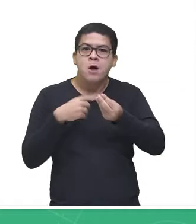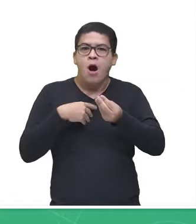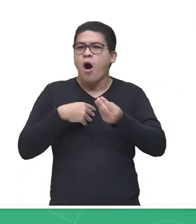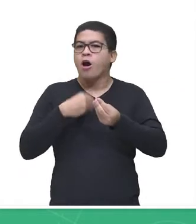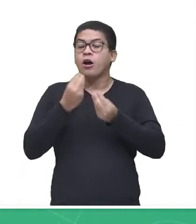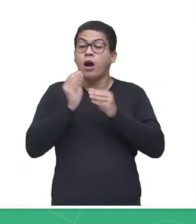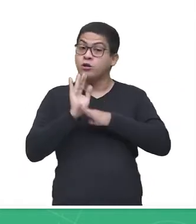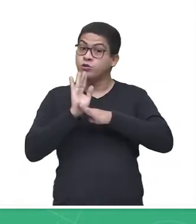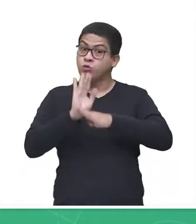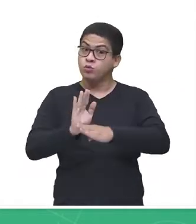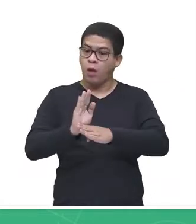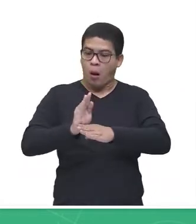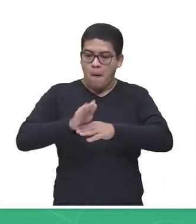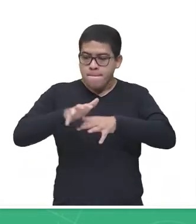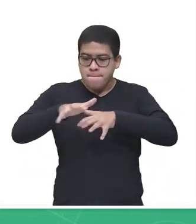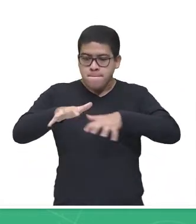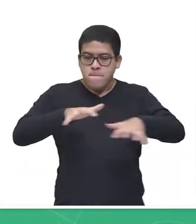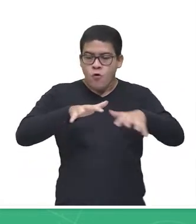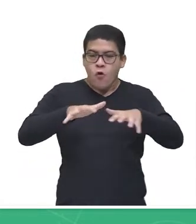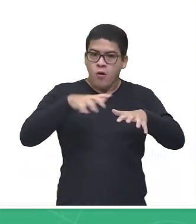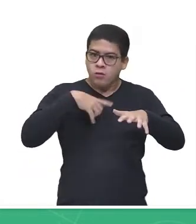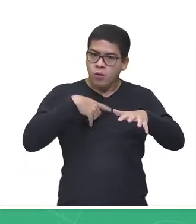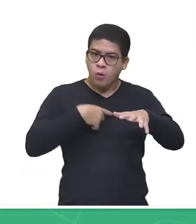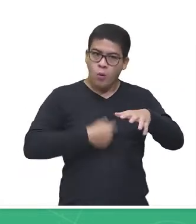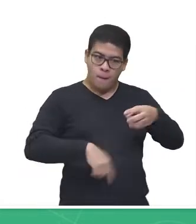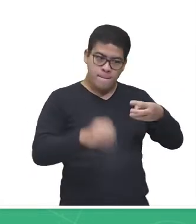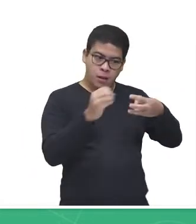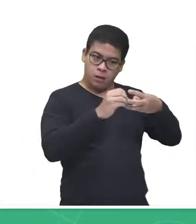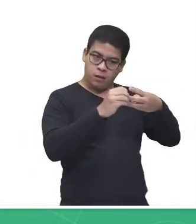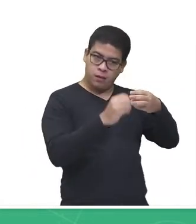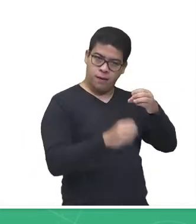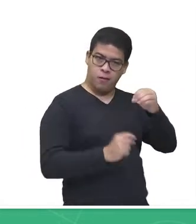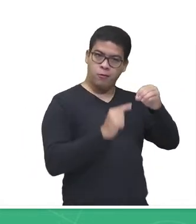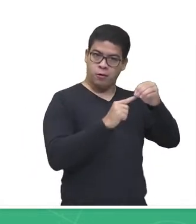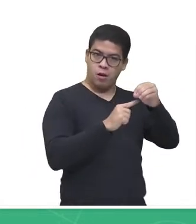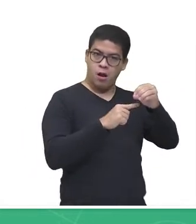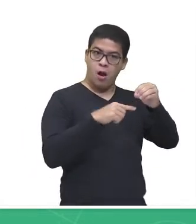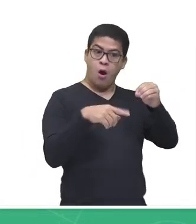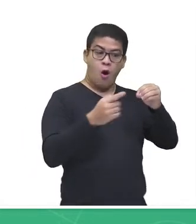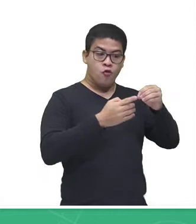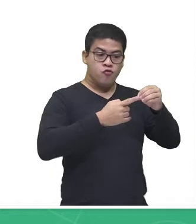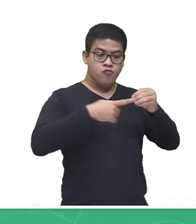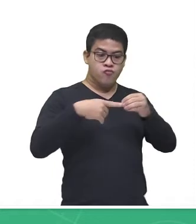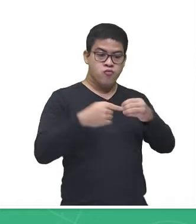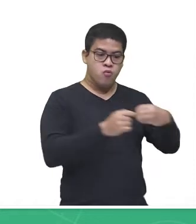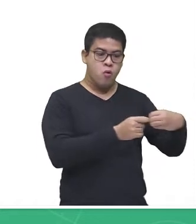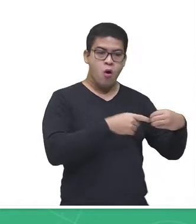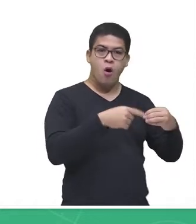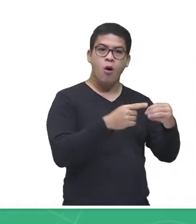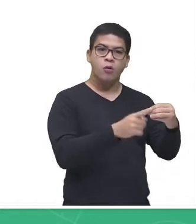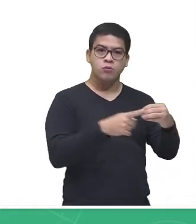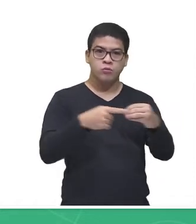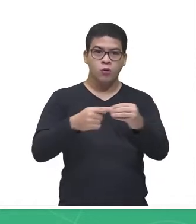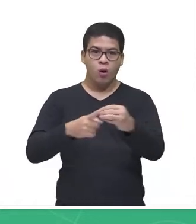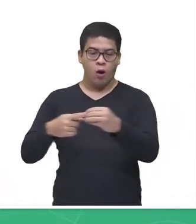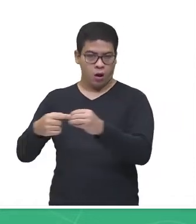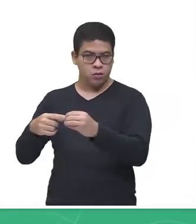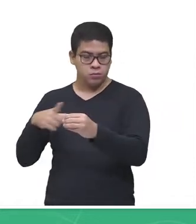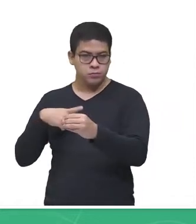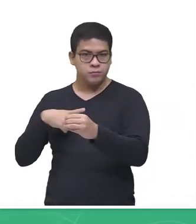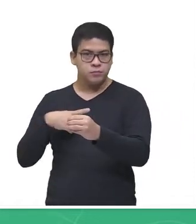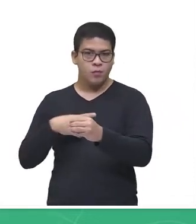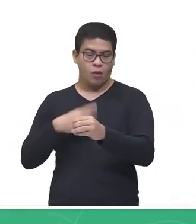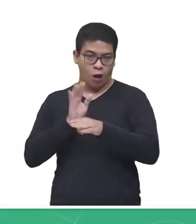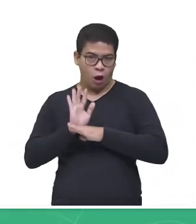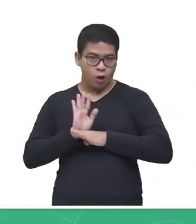tá? Então, é o citoesqueleto, ele atua como se fosse mesmo um esqueleto da célula, tá certo? Então, aqui a gente vê